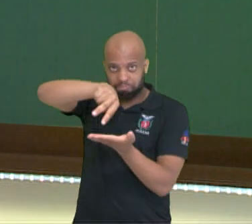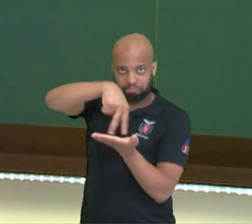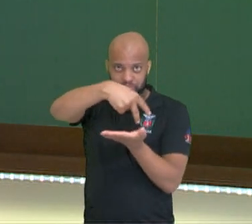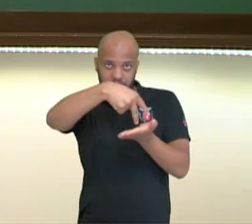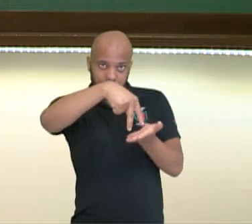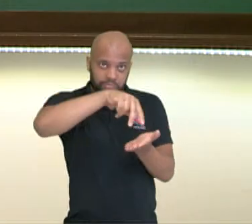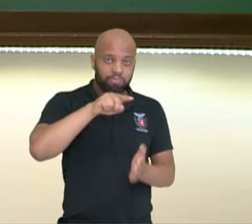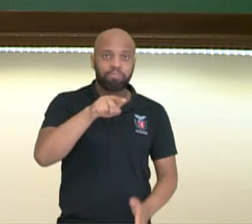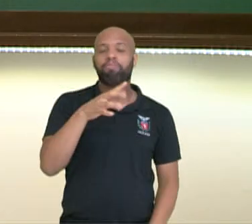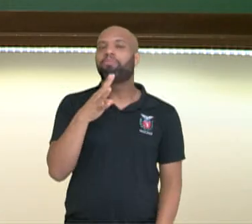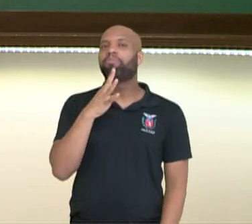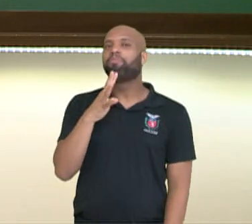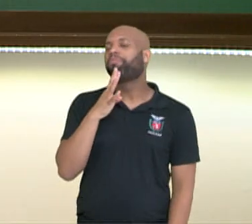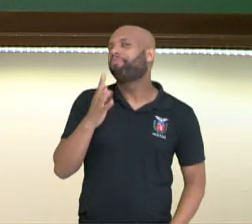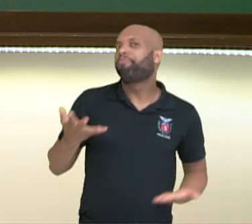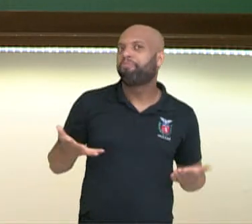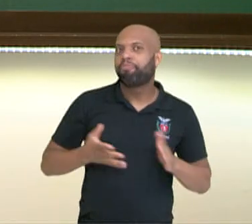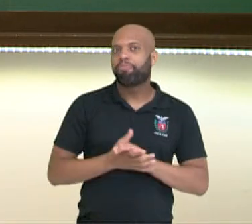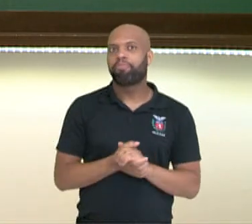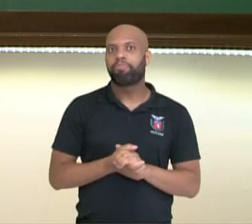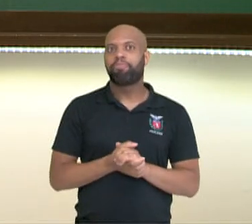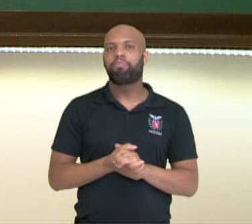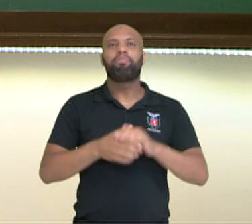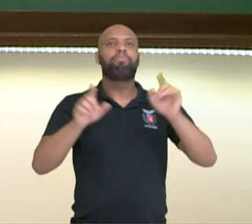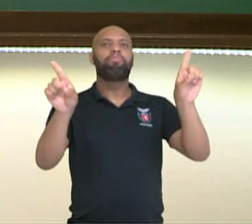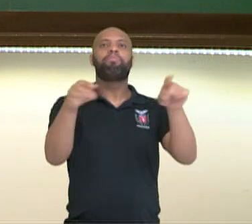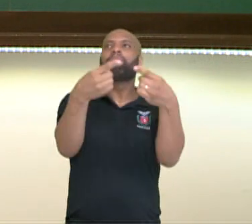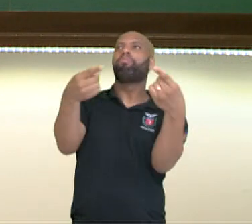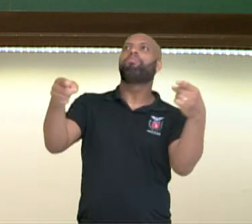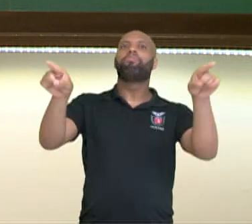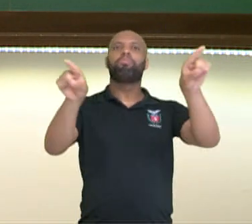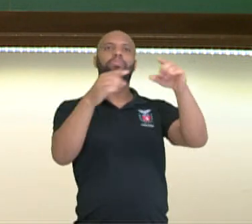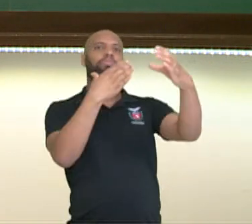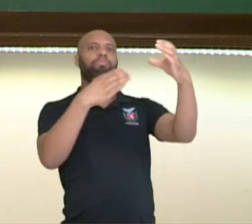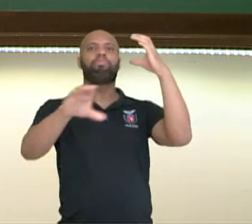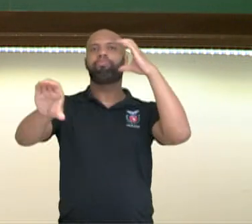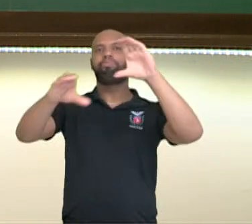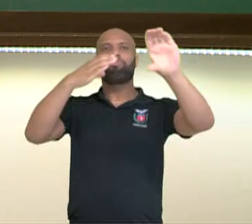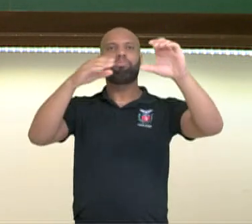Você conhece a música?